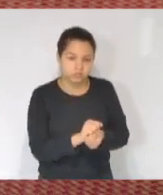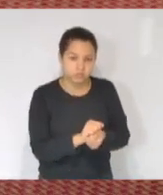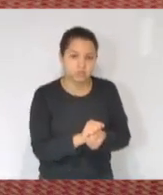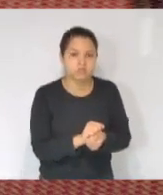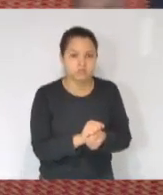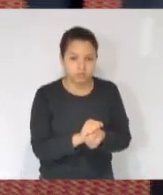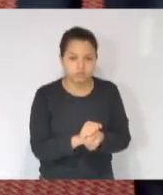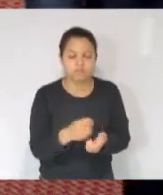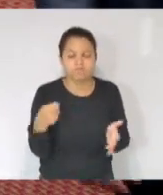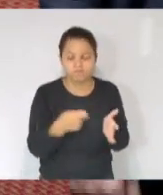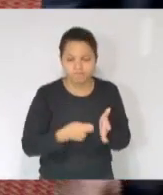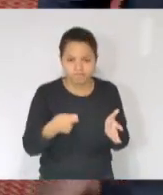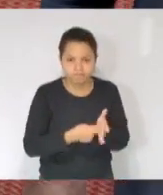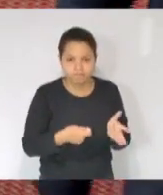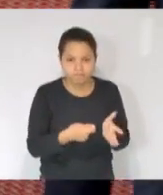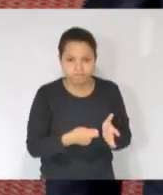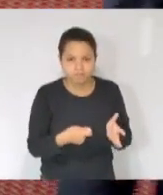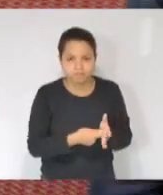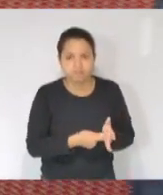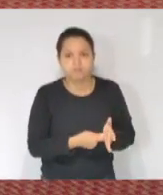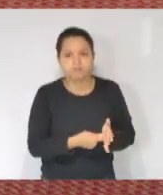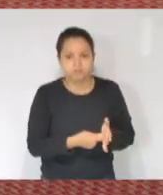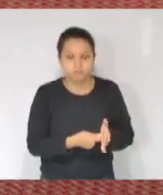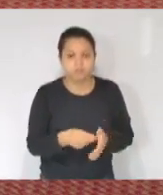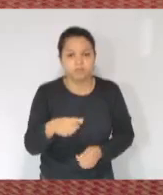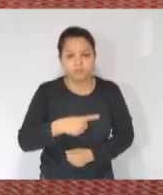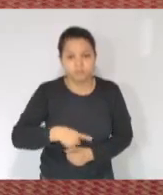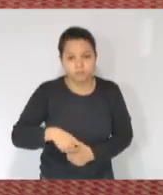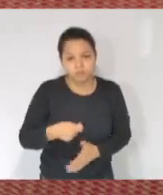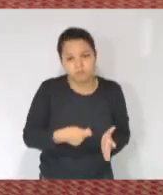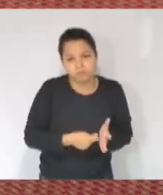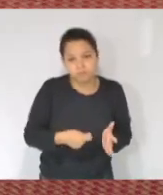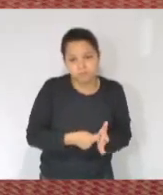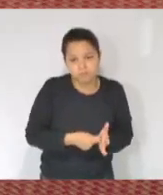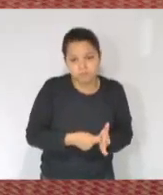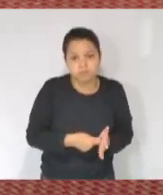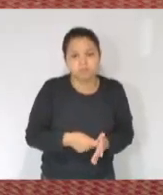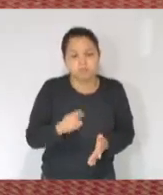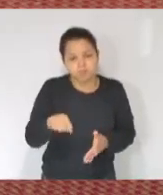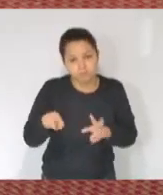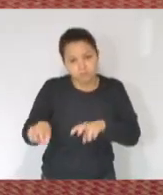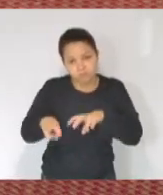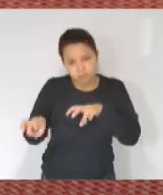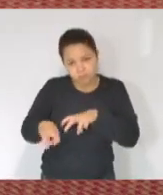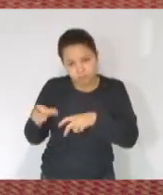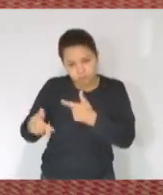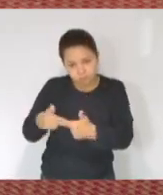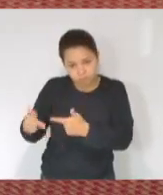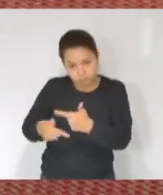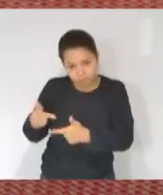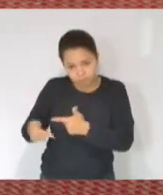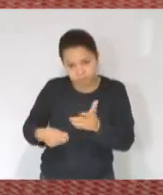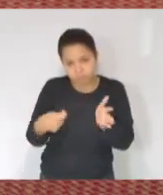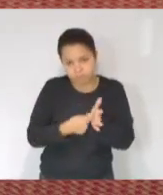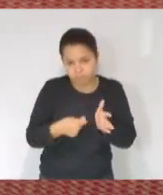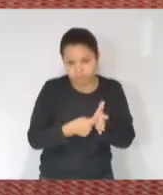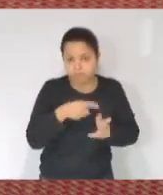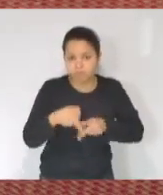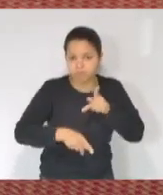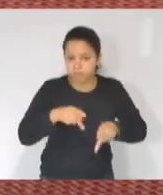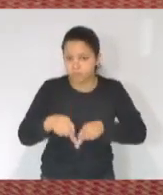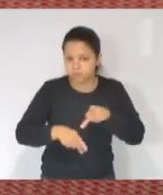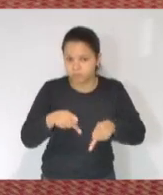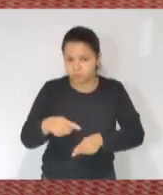batalha, nessa luta. A luta ela é da agricultura, a luta é dos agricultores, a luta é da população